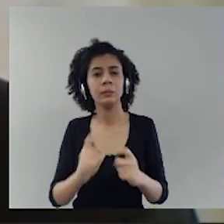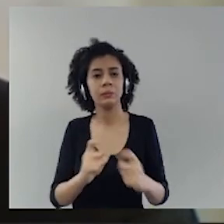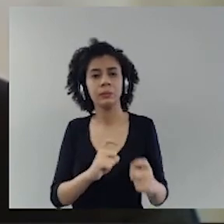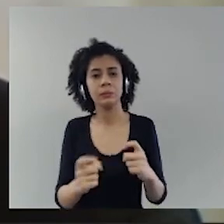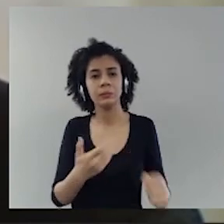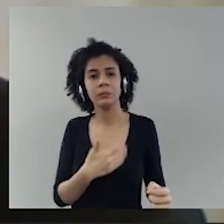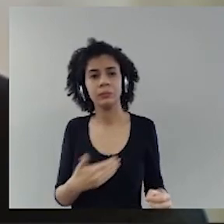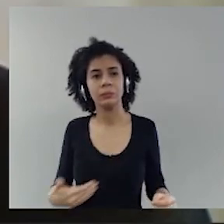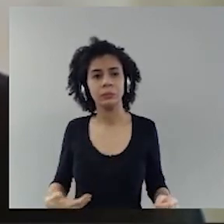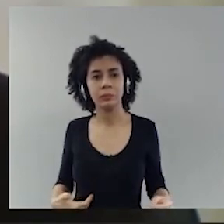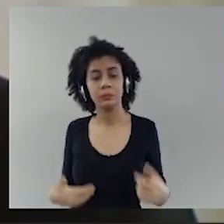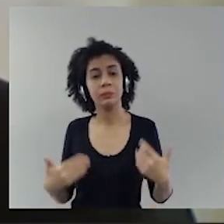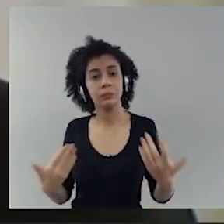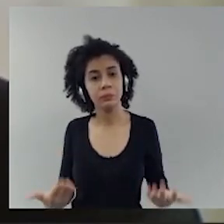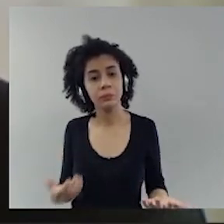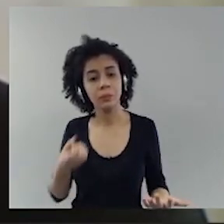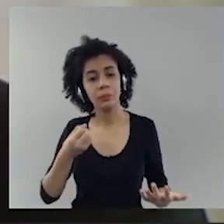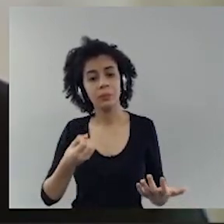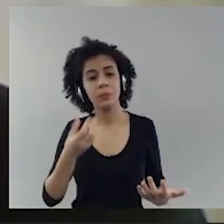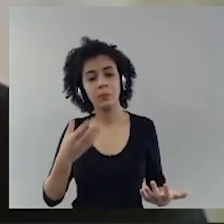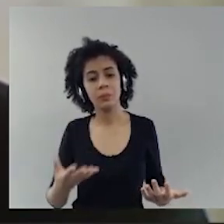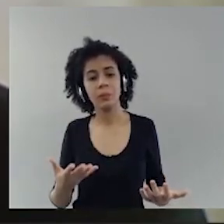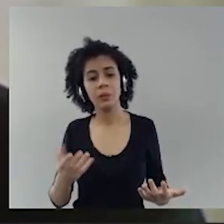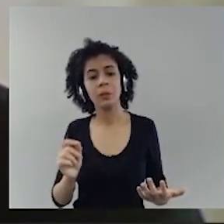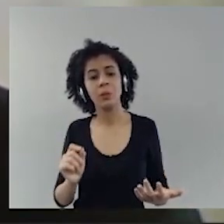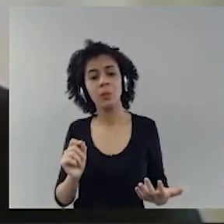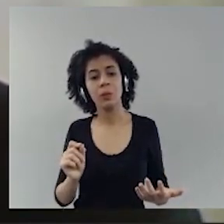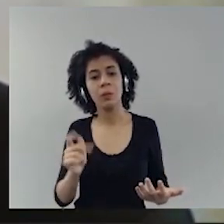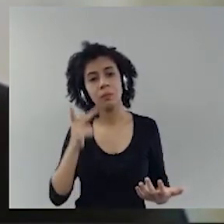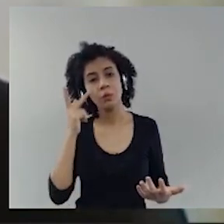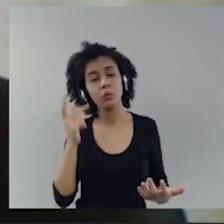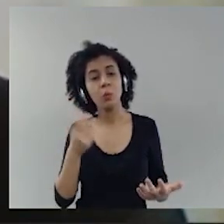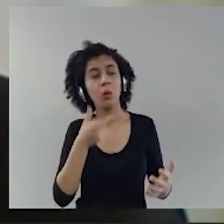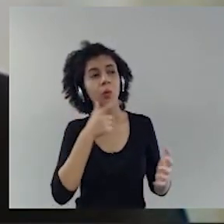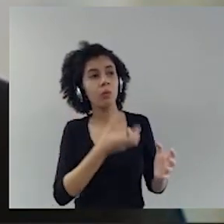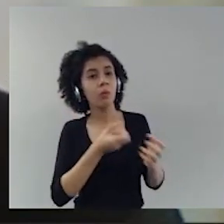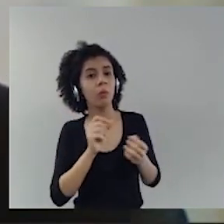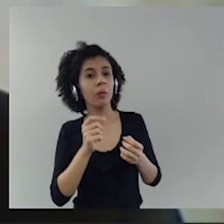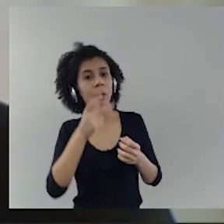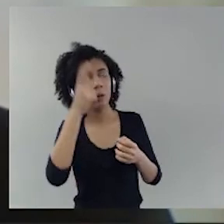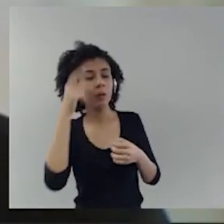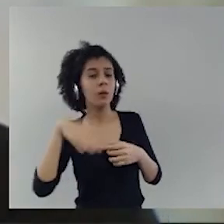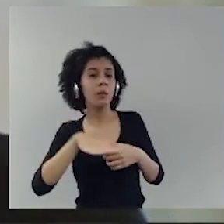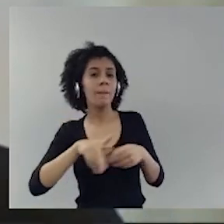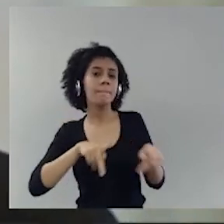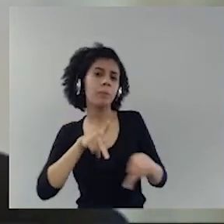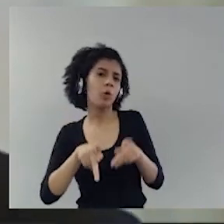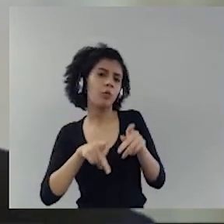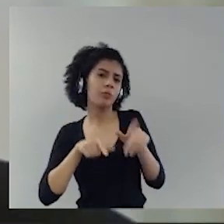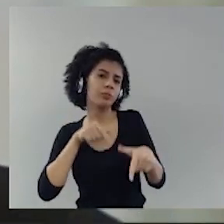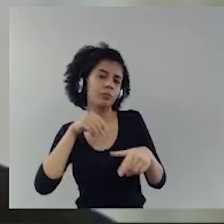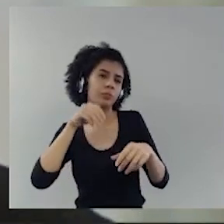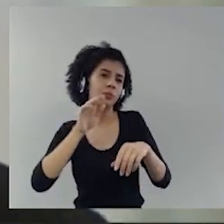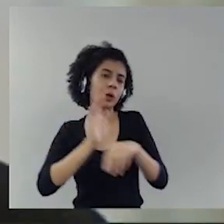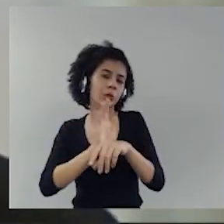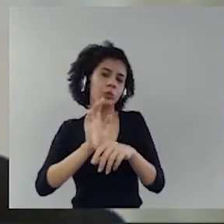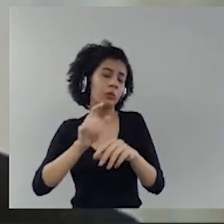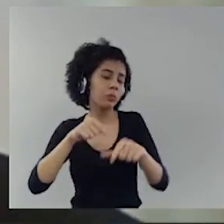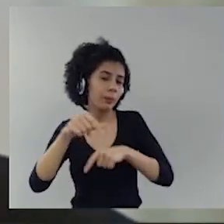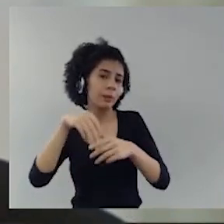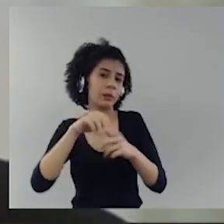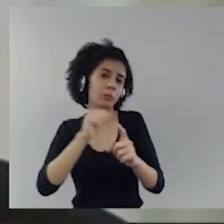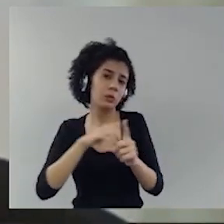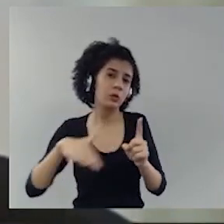administração pública tendo como beneficiário na ponta quem os cidadãos que integram a sociedade